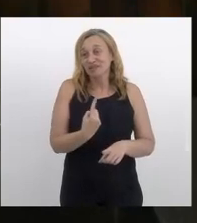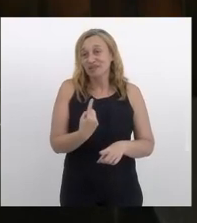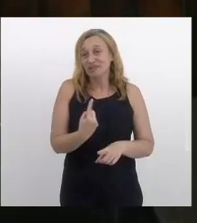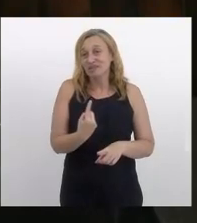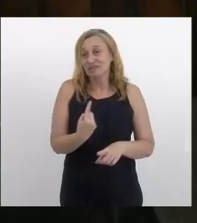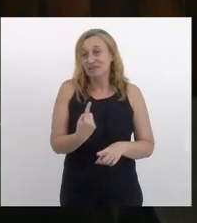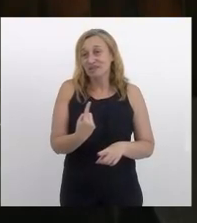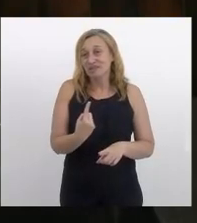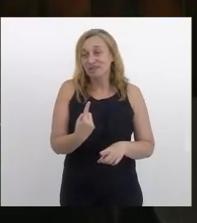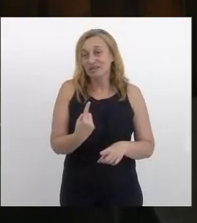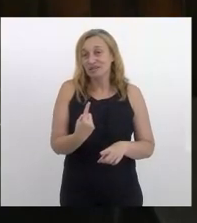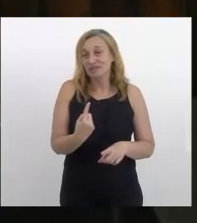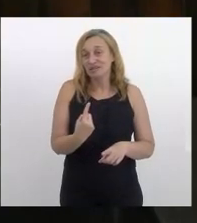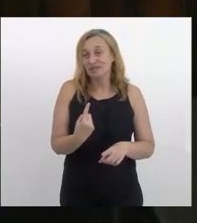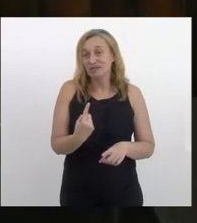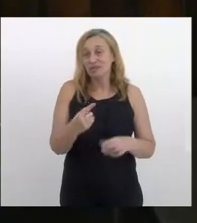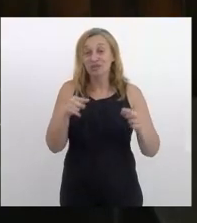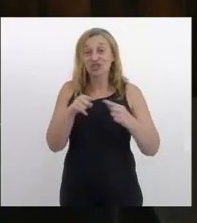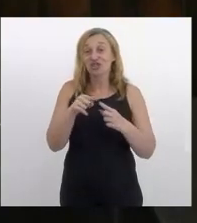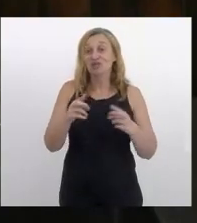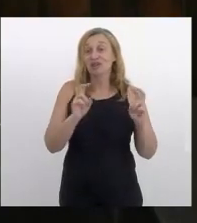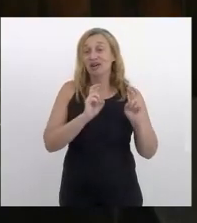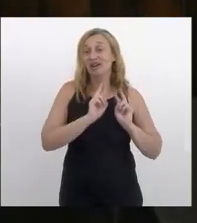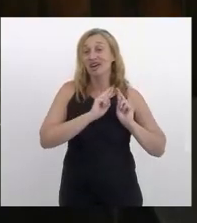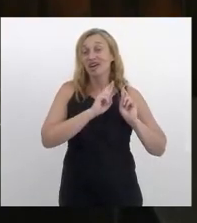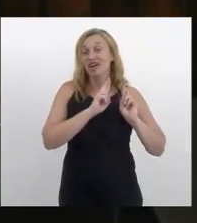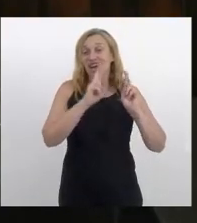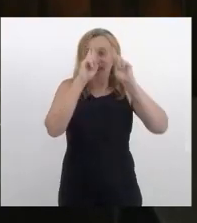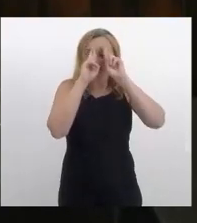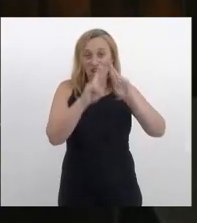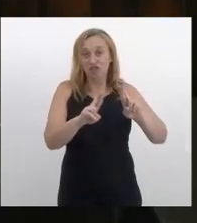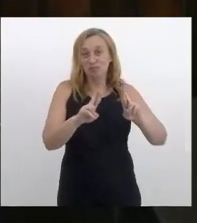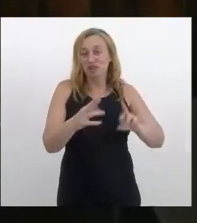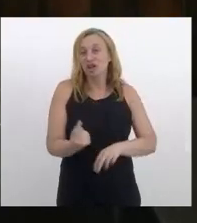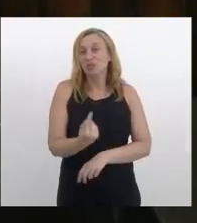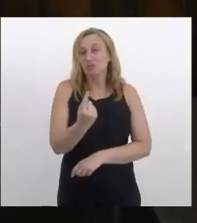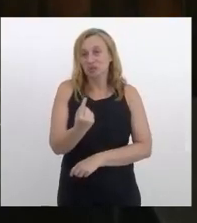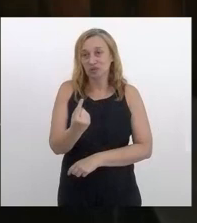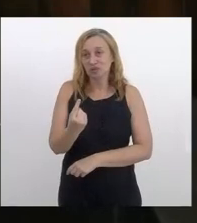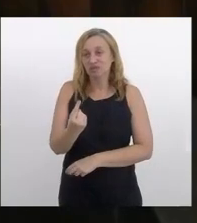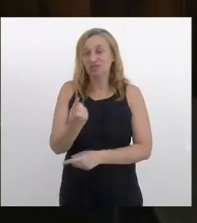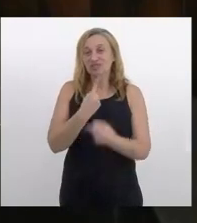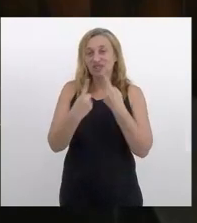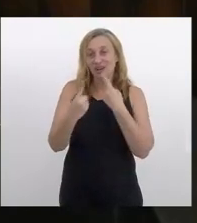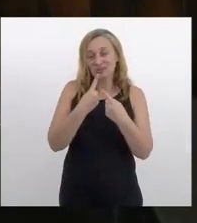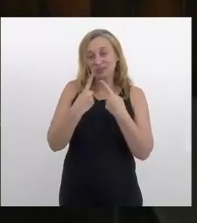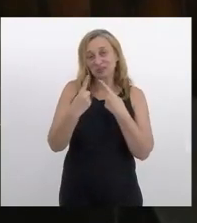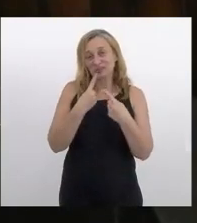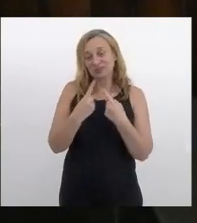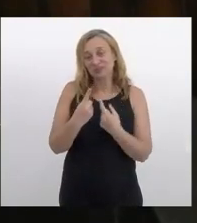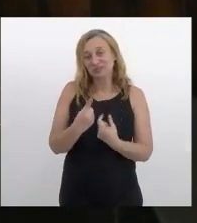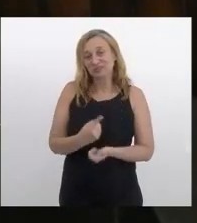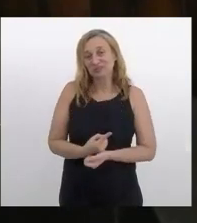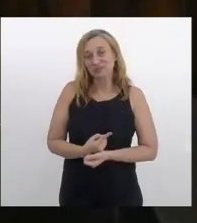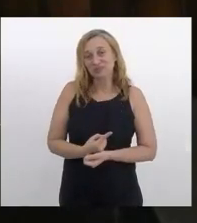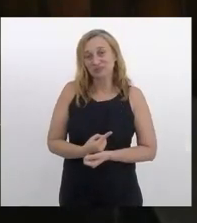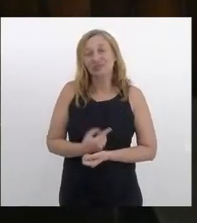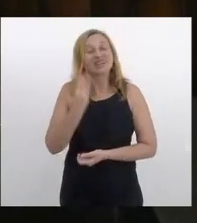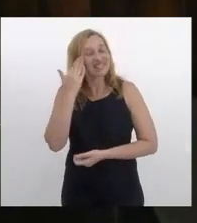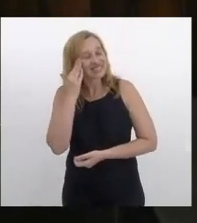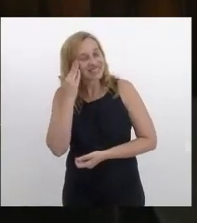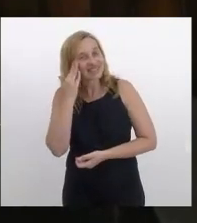única, respeito. E um respeito através do diálogo. Entendemos